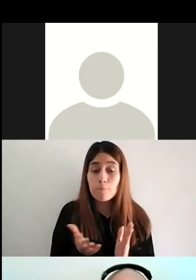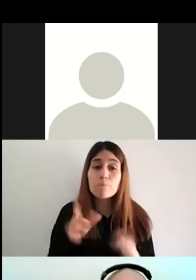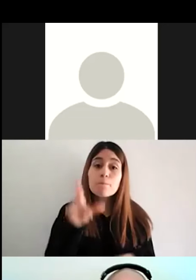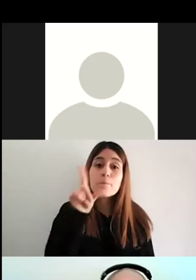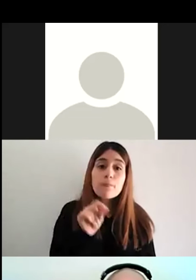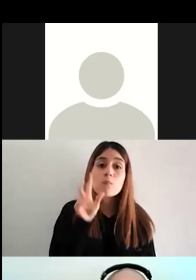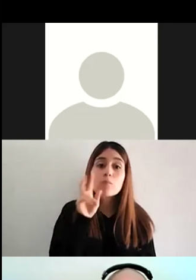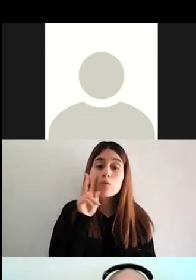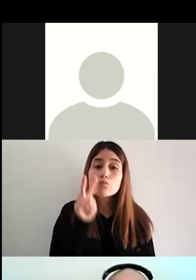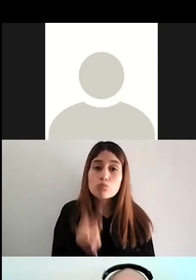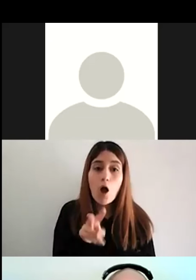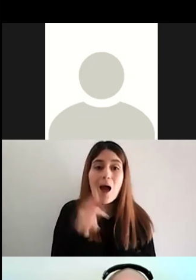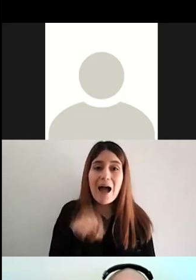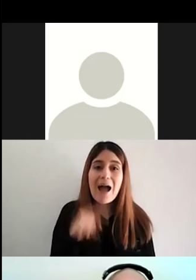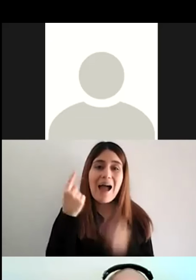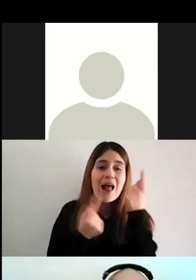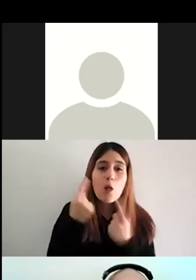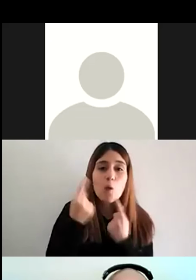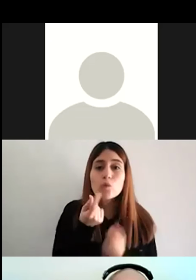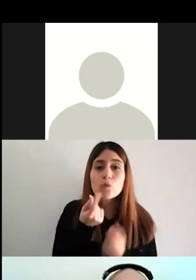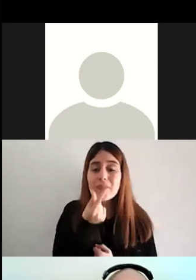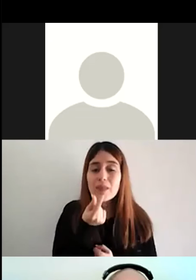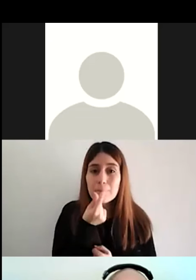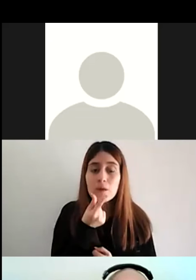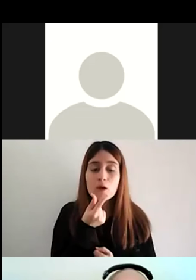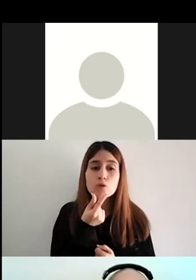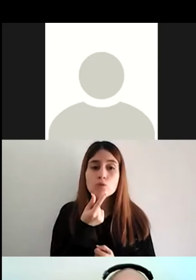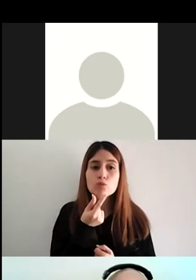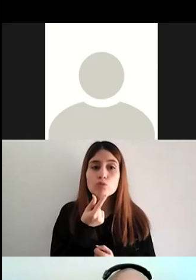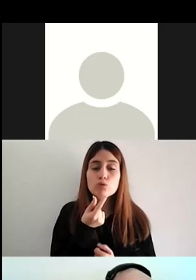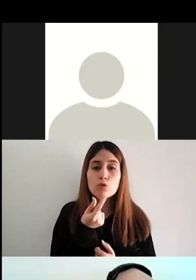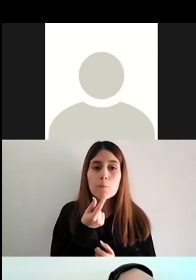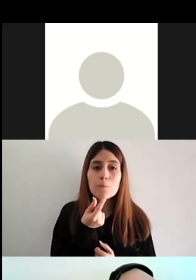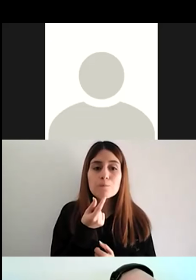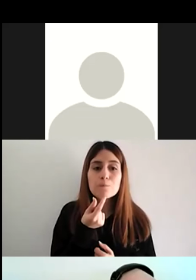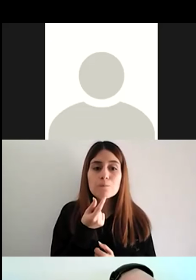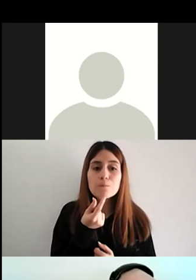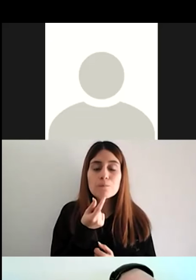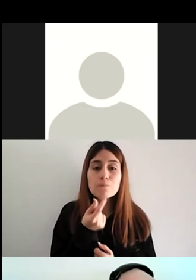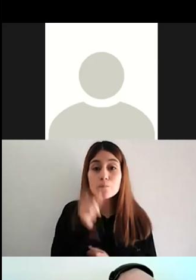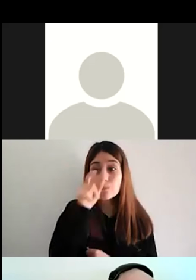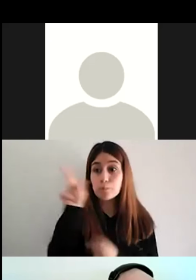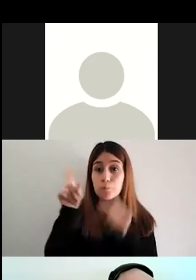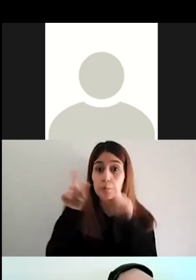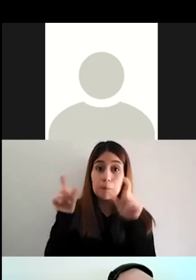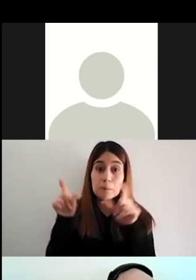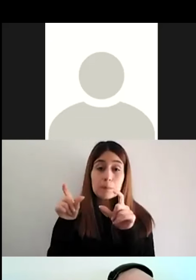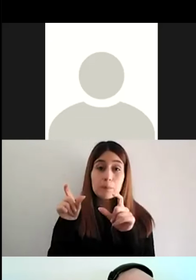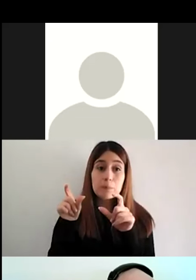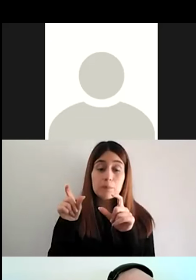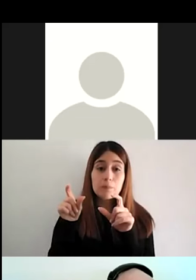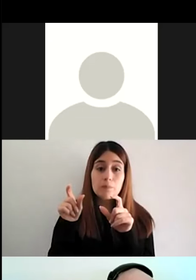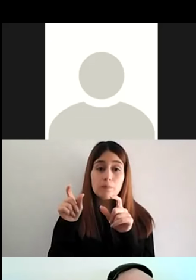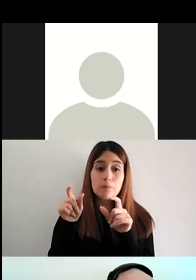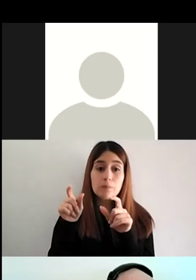Também observamos que existem alguns medicamentos que os titulares ainda não solicitaram qualquer